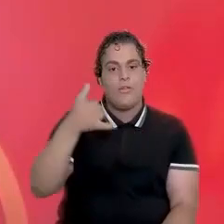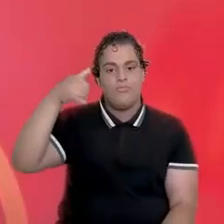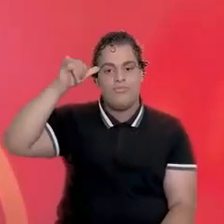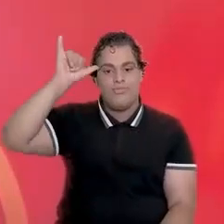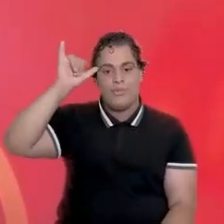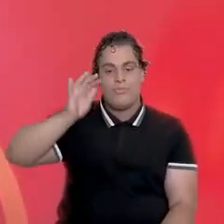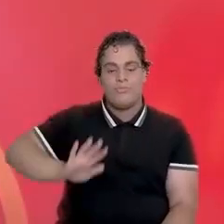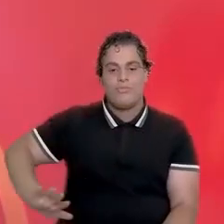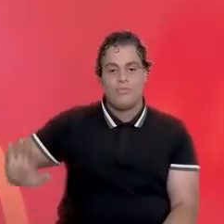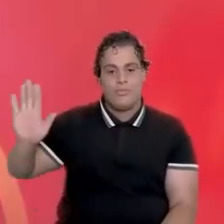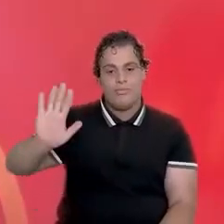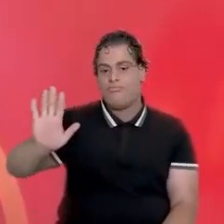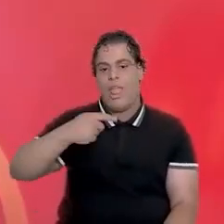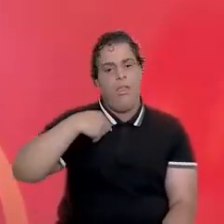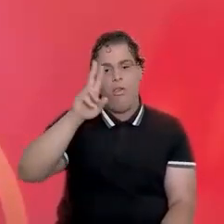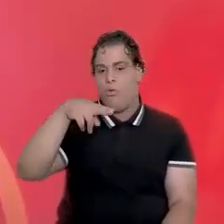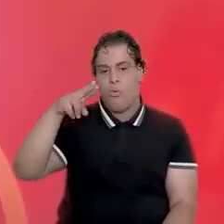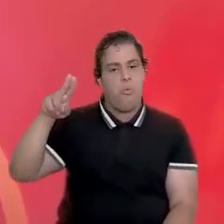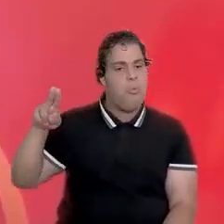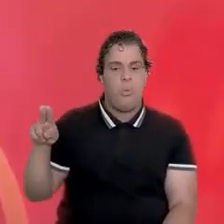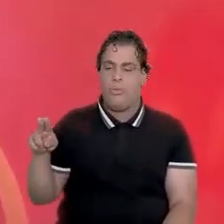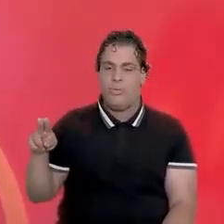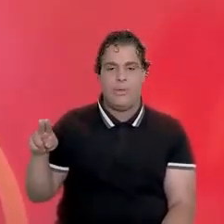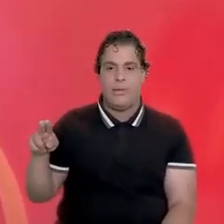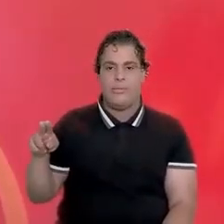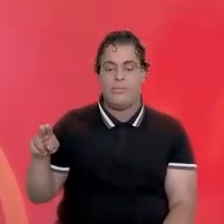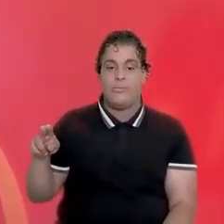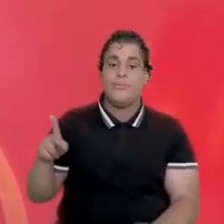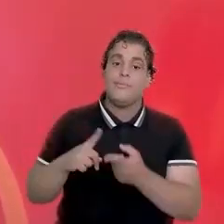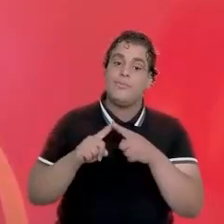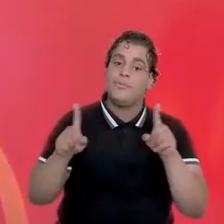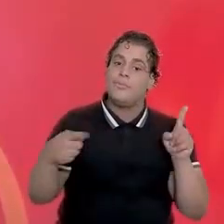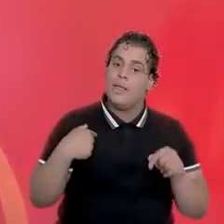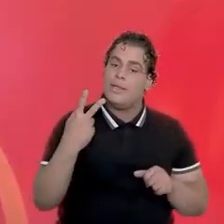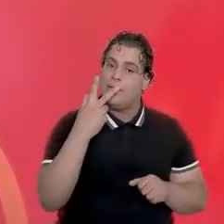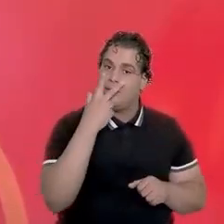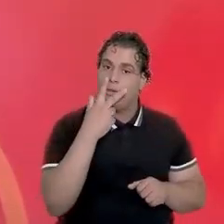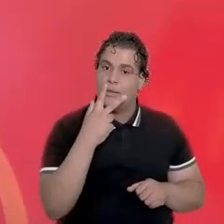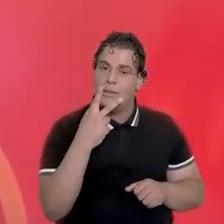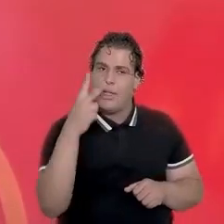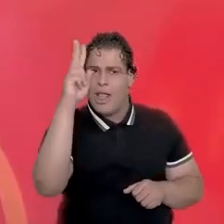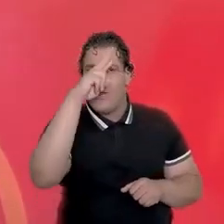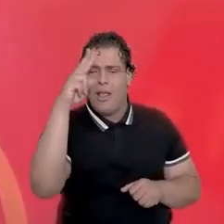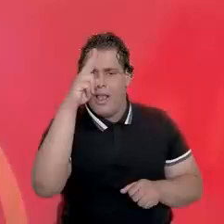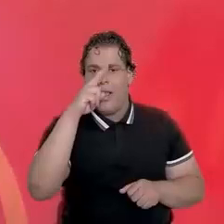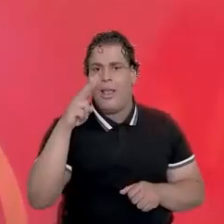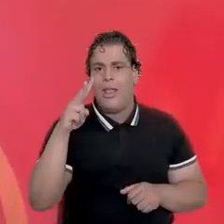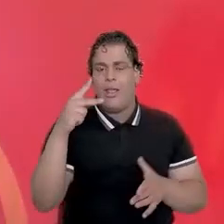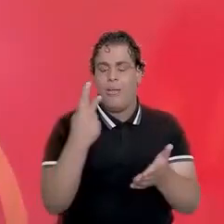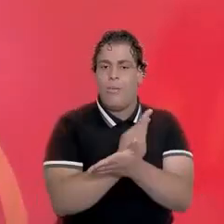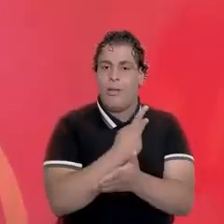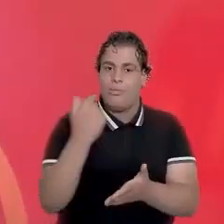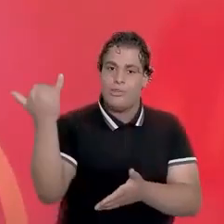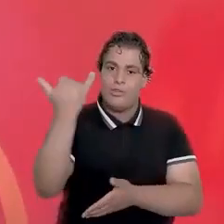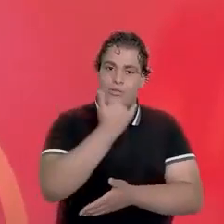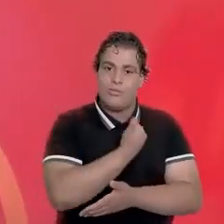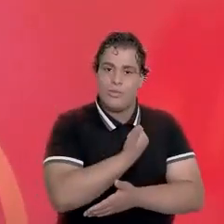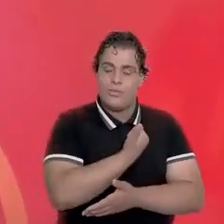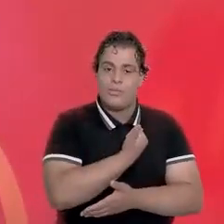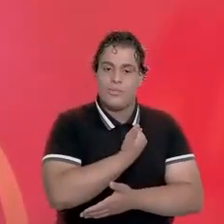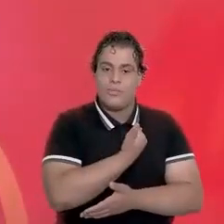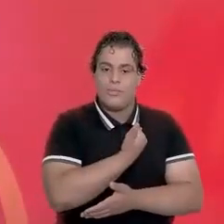rural. Eu nunca morei, mas eu lembro de causos que eles